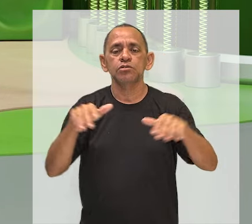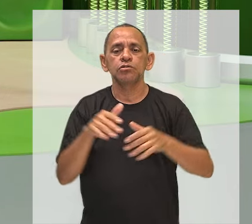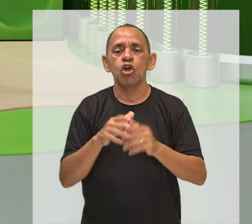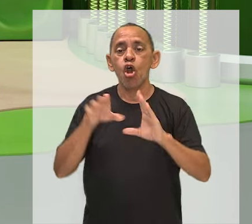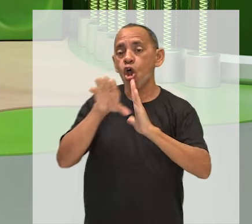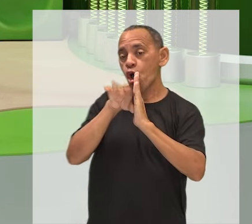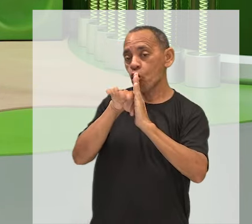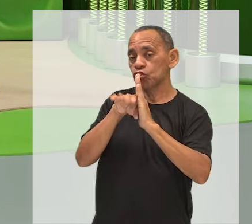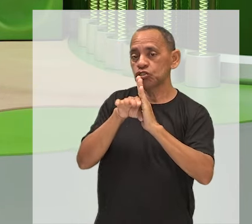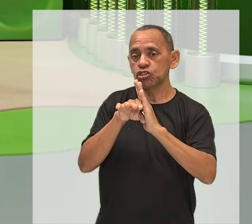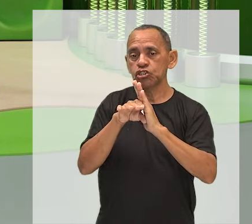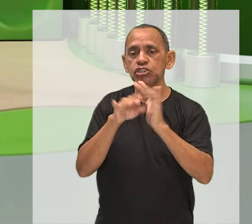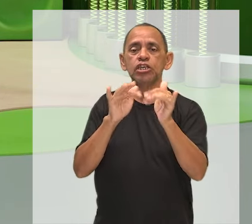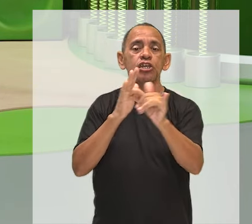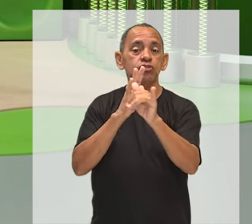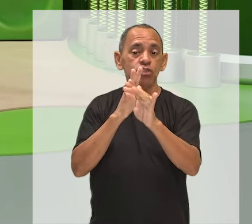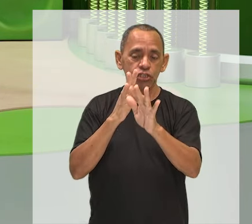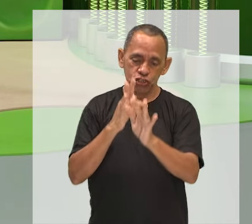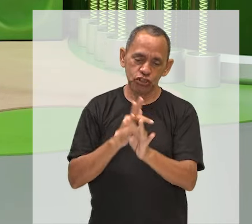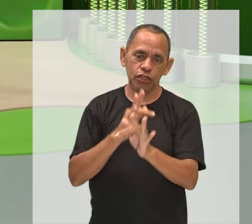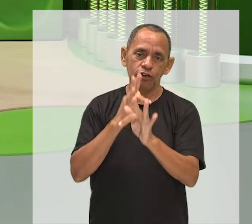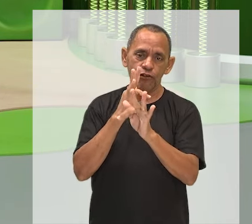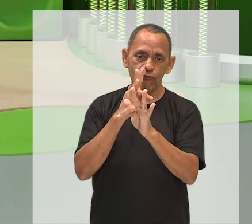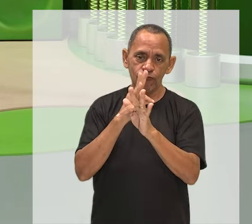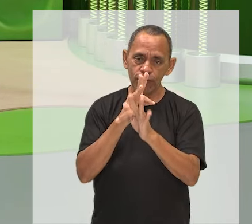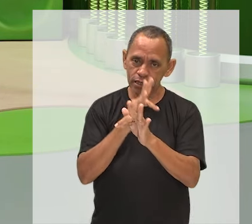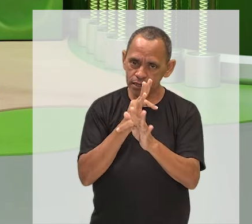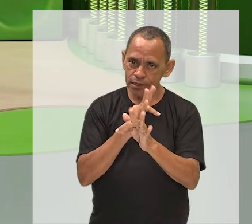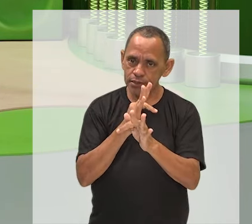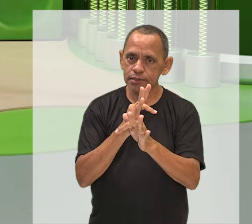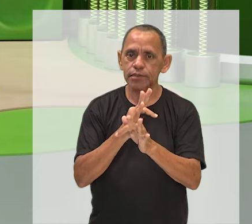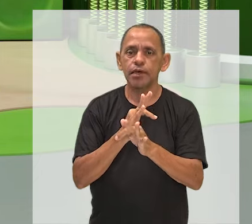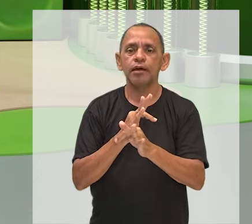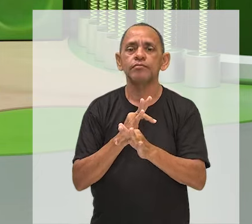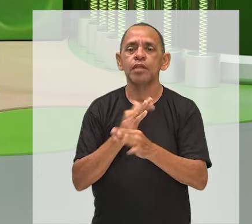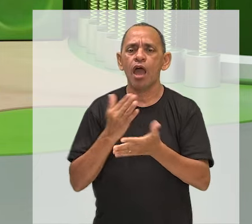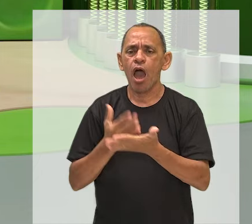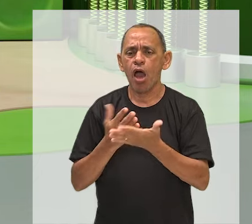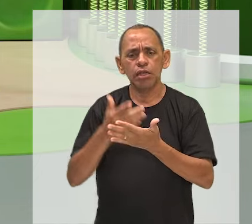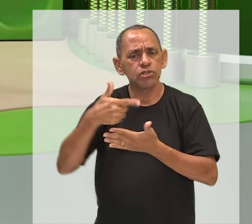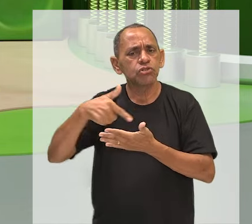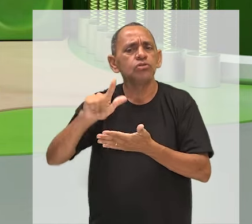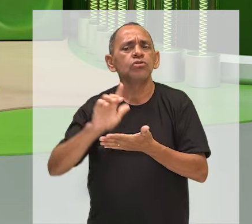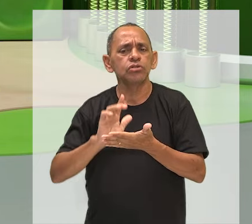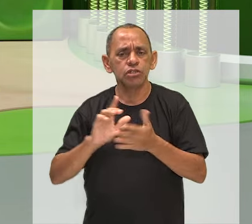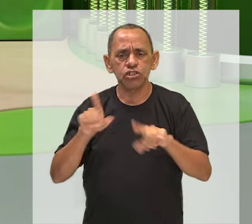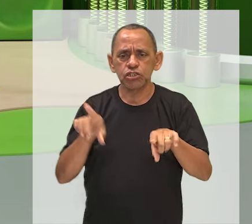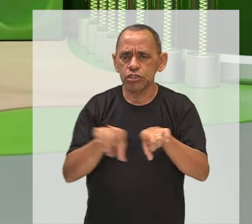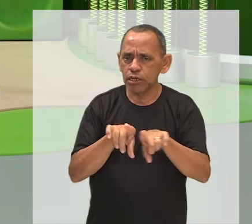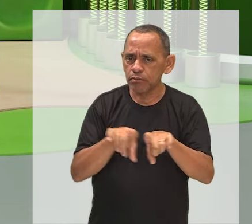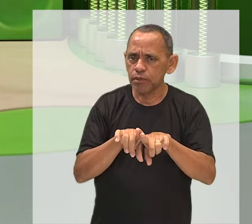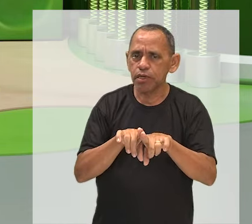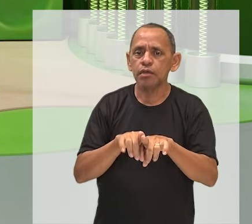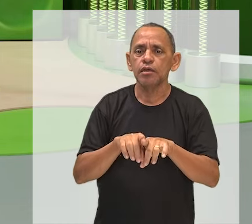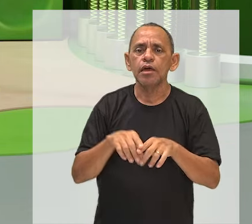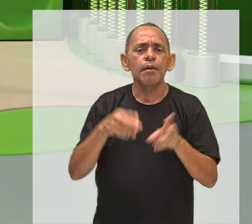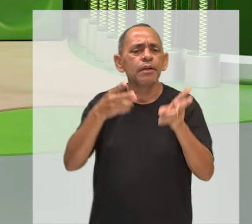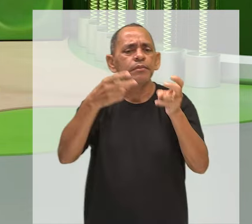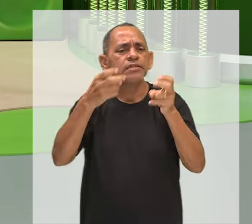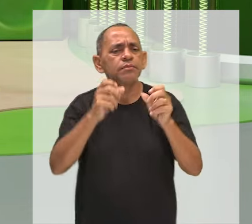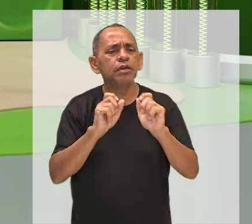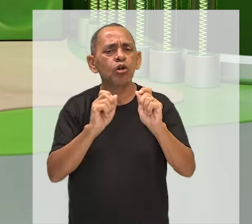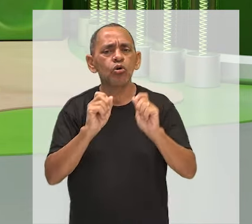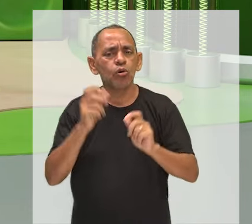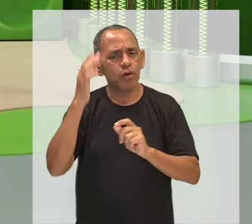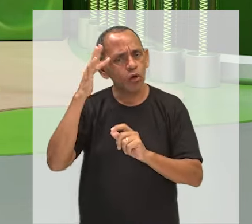por exemplo, né, que vocês vão ver posteriormente aí ao longo das aulas, mas só para você entender esse mecanismo que a gente está falando,